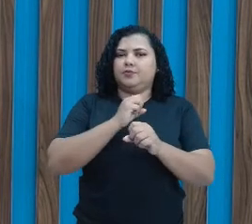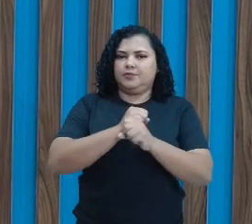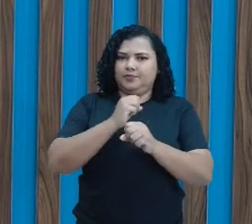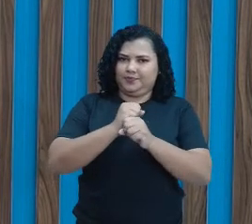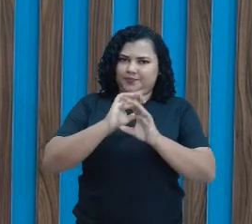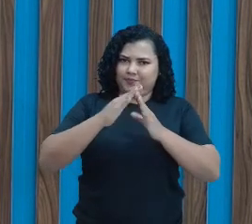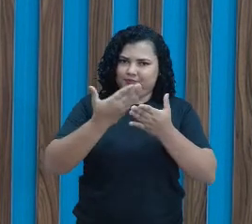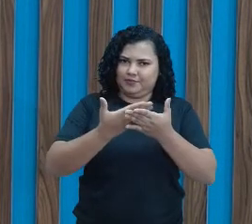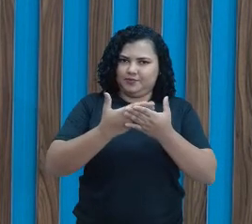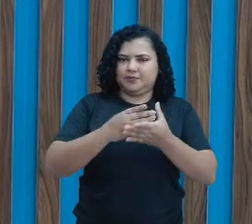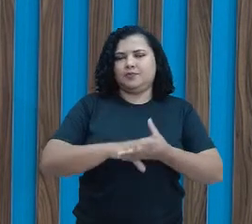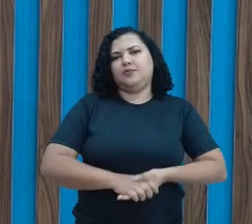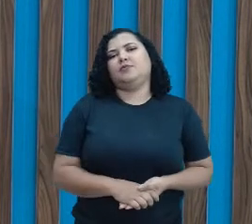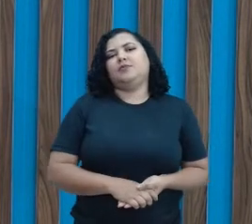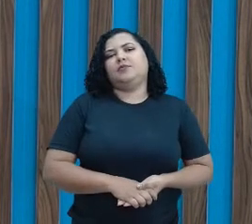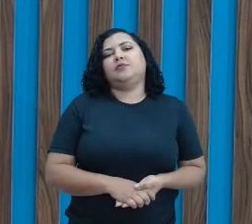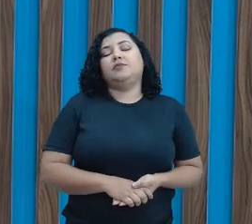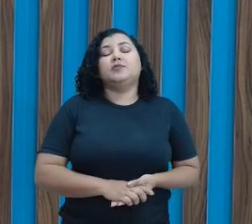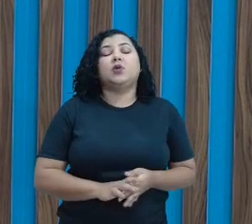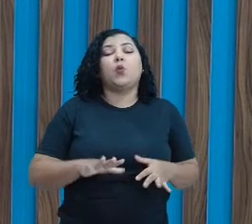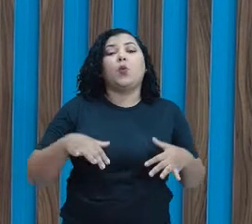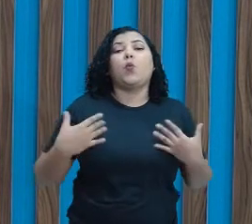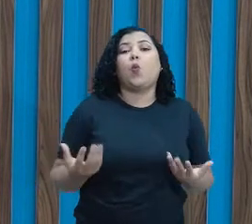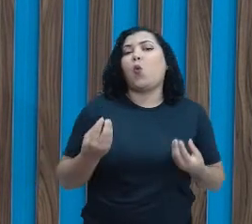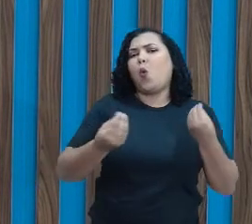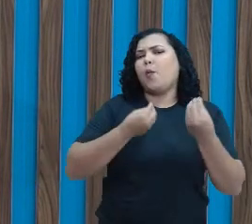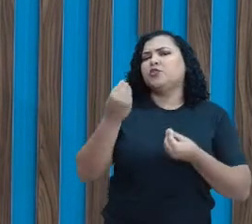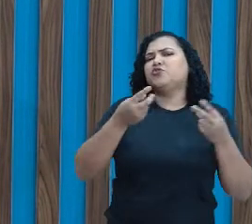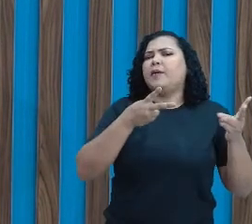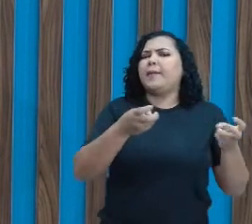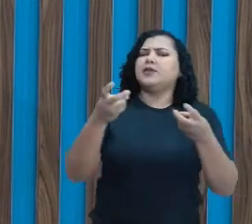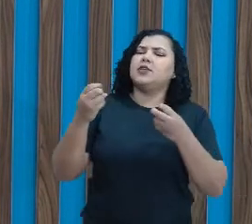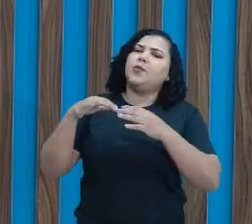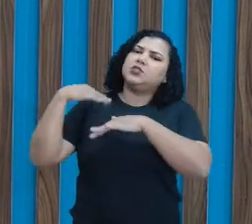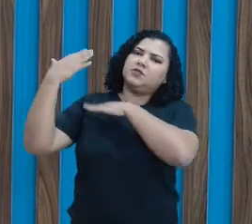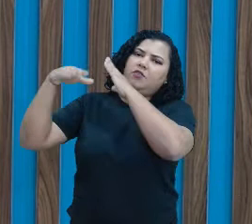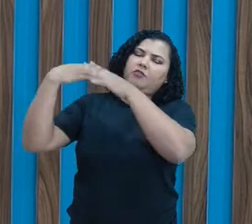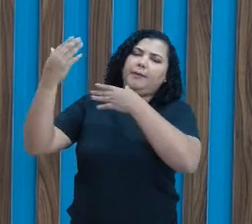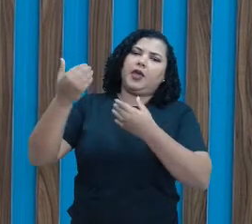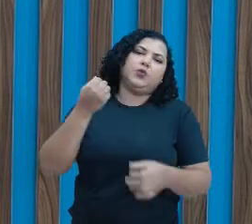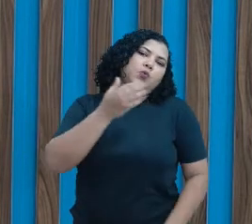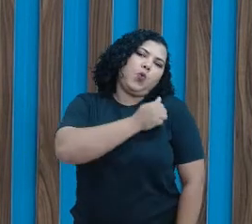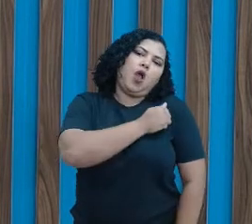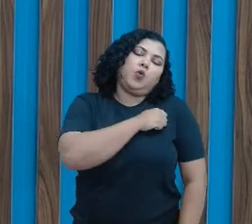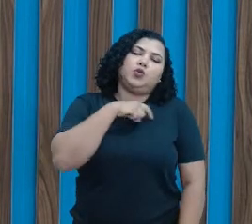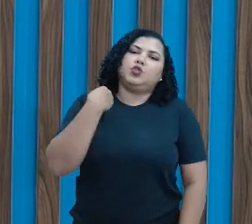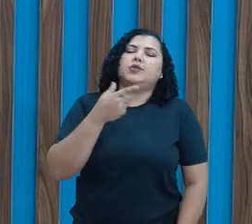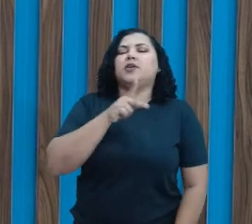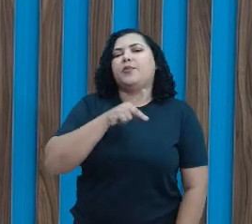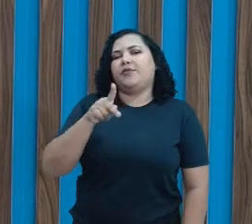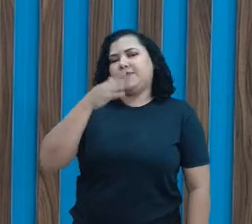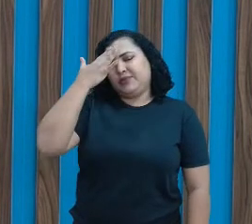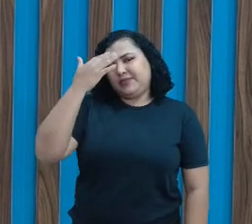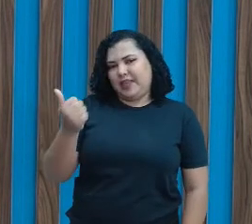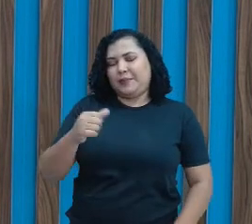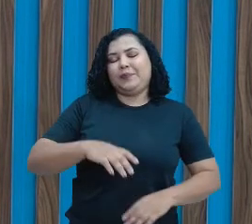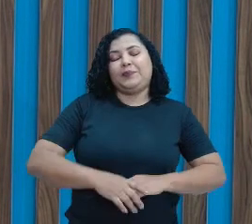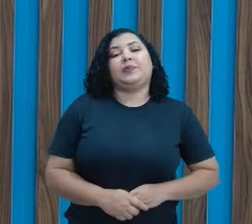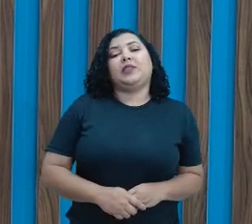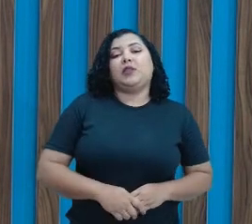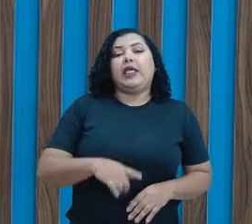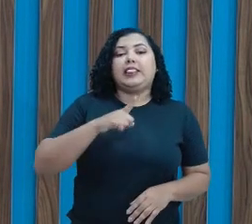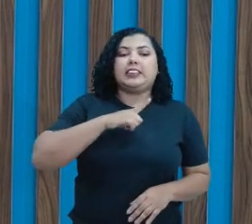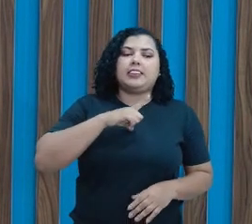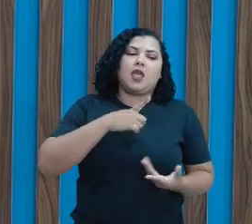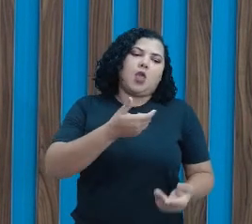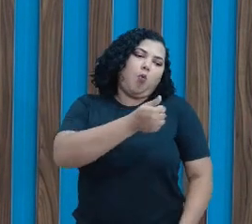escola, né? Quando que a gente observa, como que a gente observa a evolução de um aluno? E a gente que é professor sabe bastante disso. Então, a gente tem um aluno